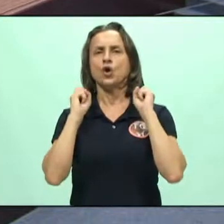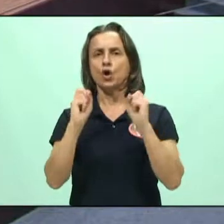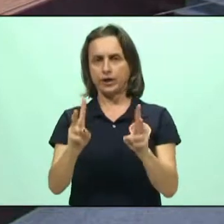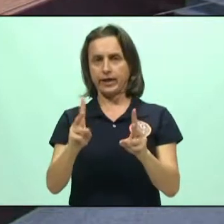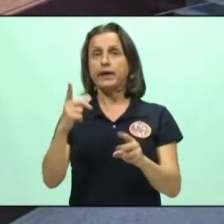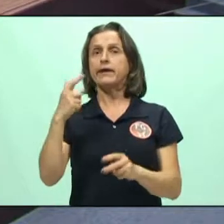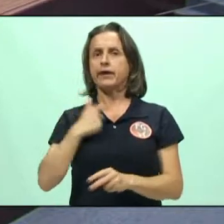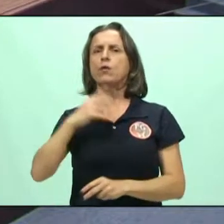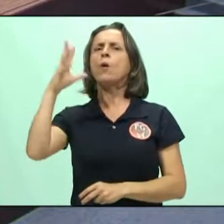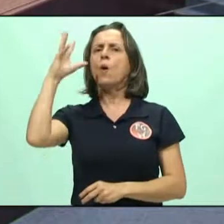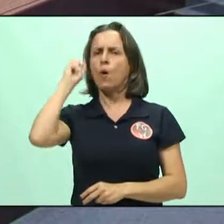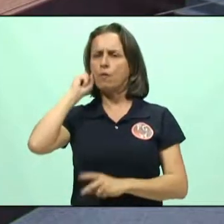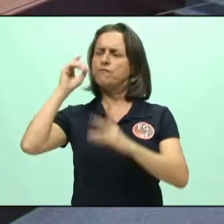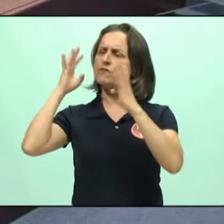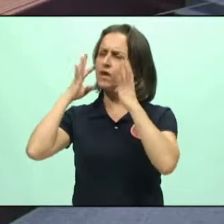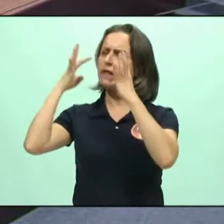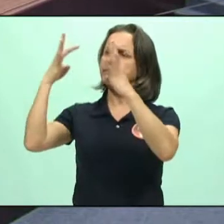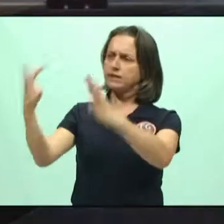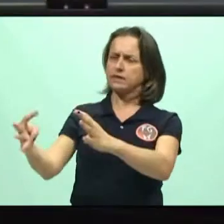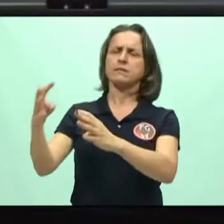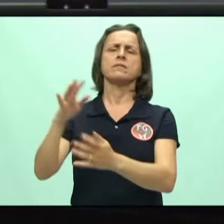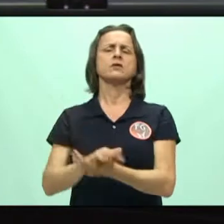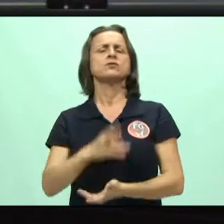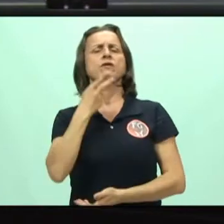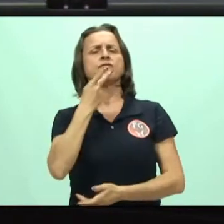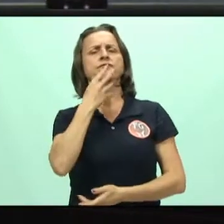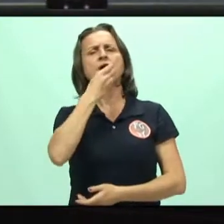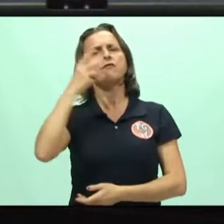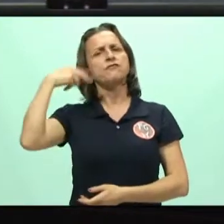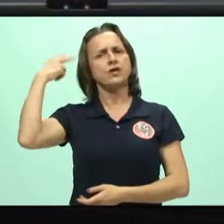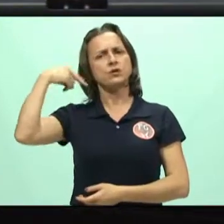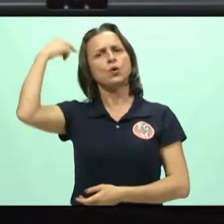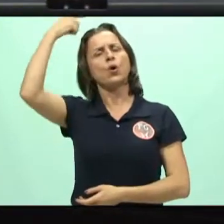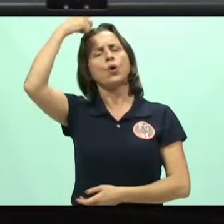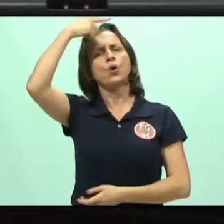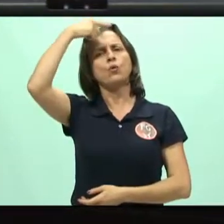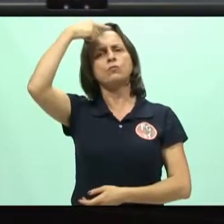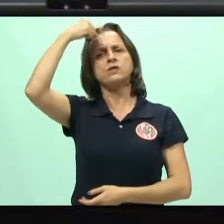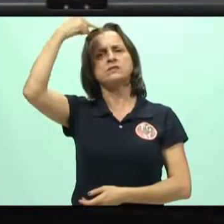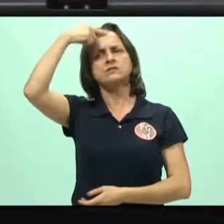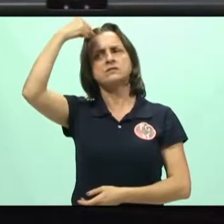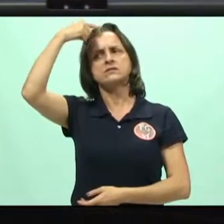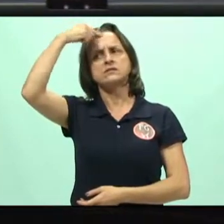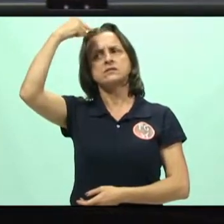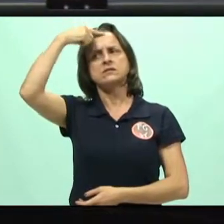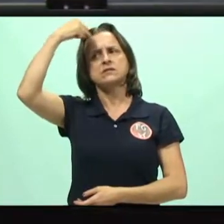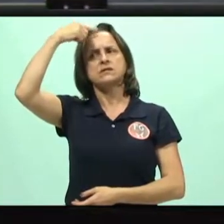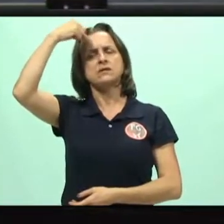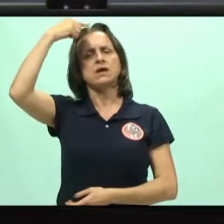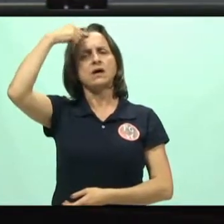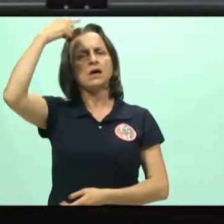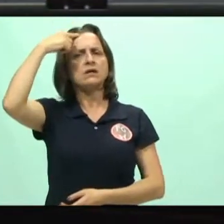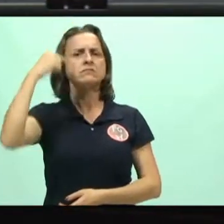Rubens parabenizando eu não sei se eu parabenizo porque